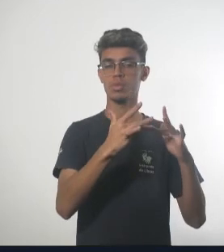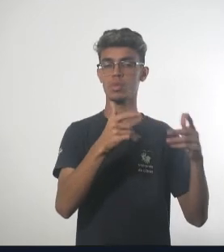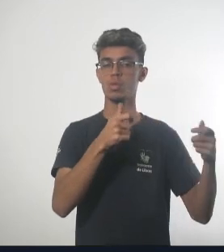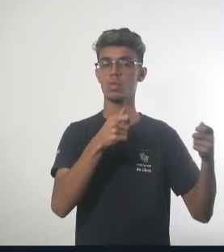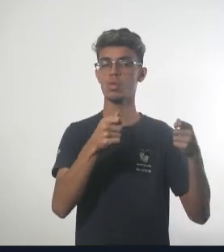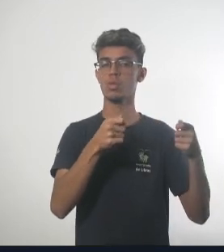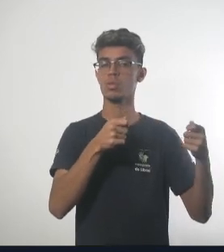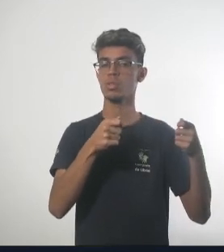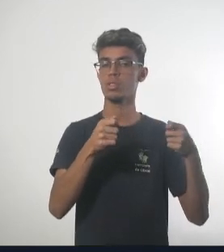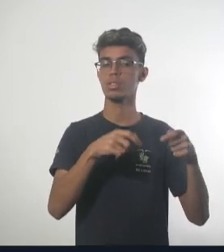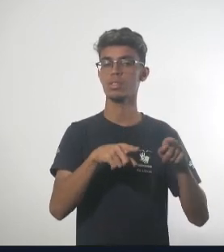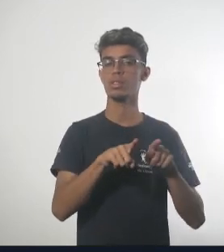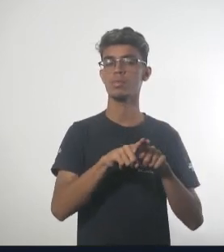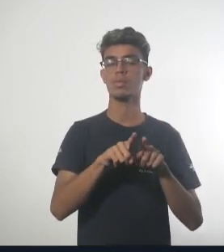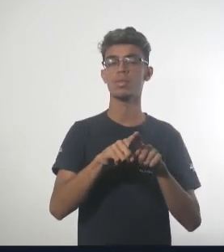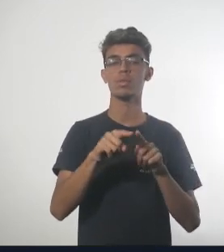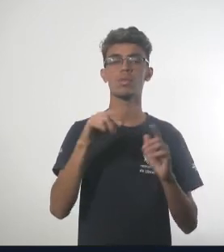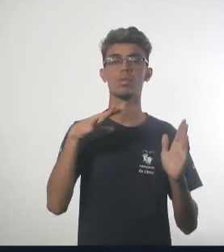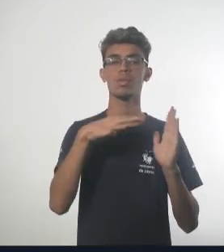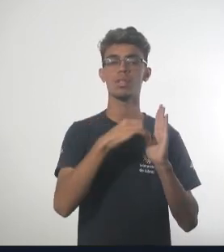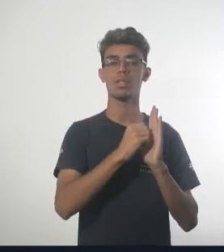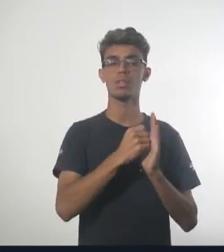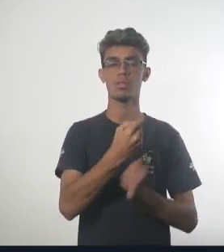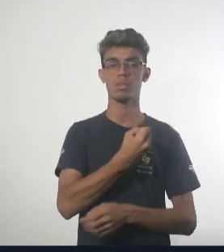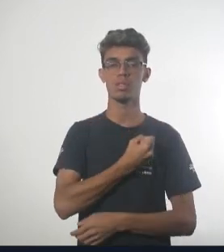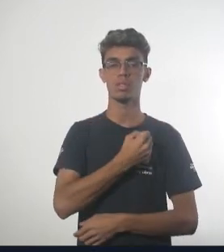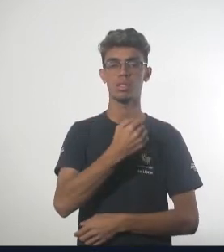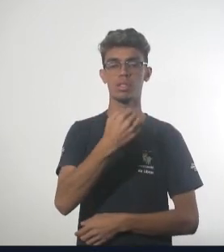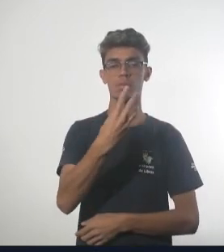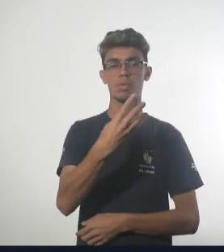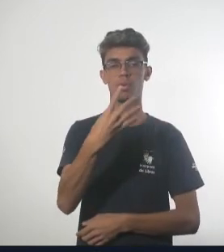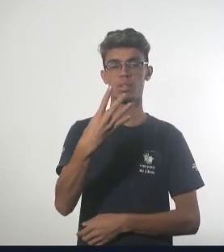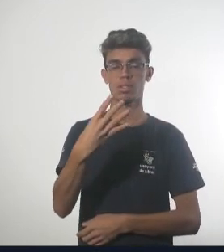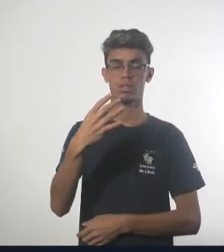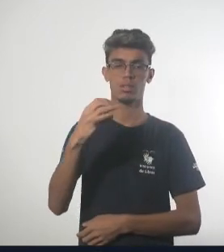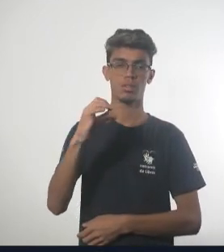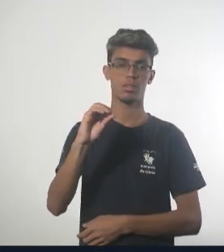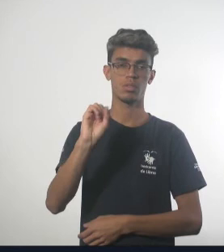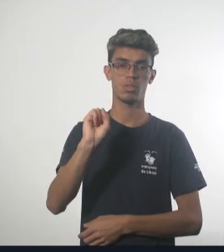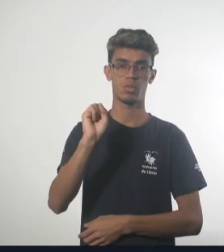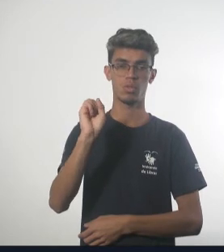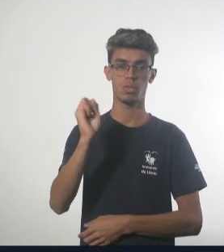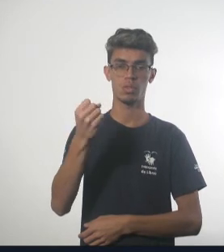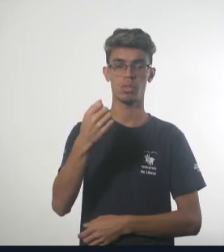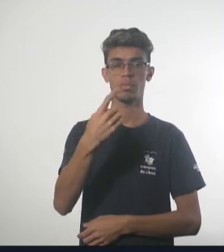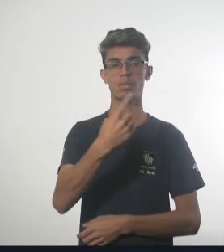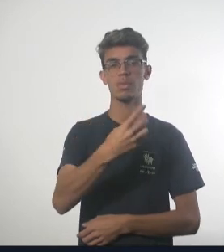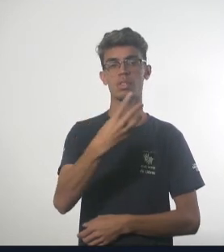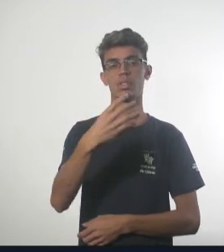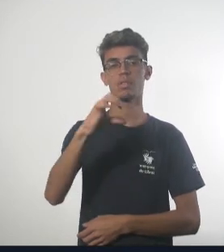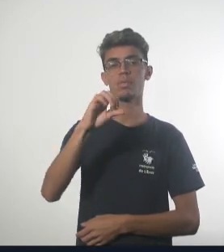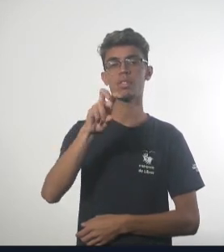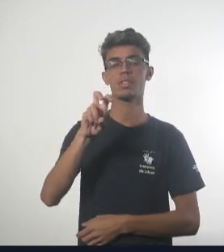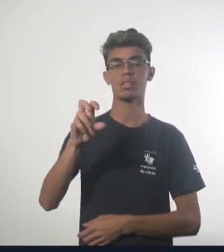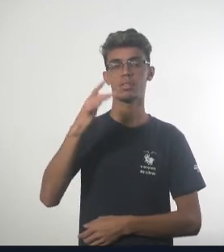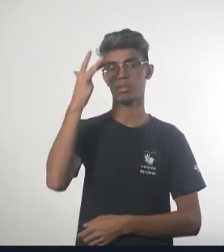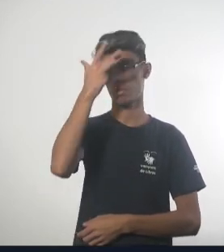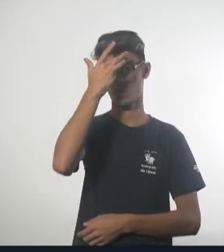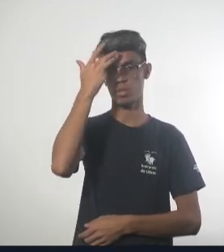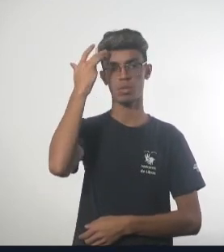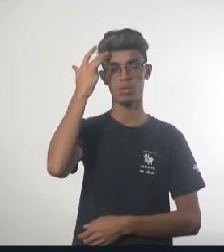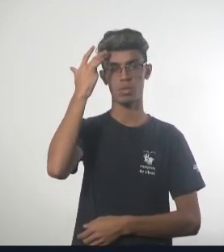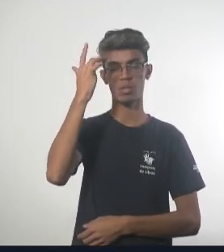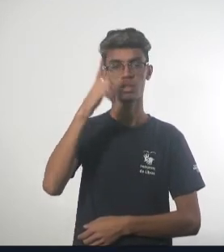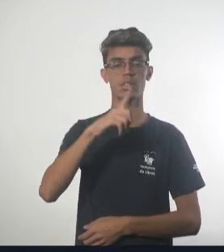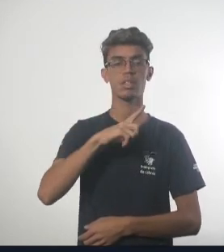número de contatos registrados foi 3.408, e nós tivemos 1.395 pacientes com pelo